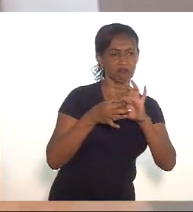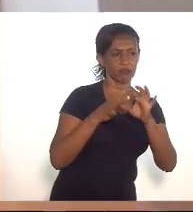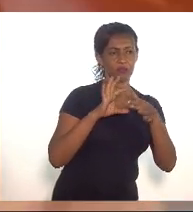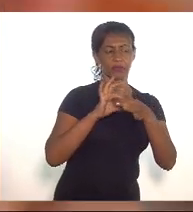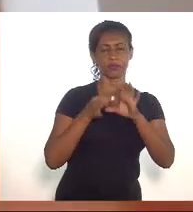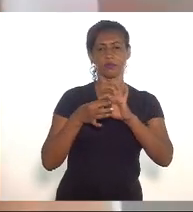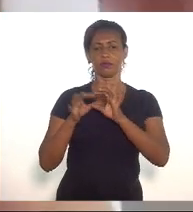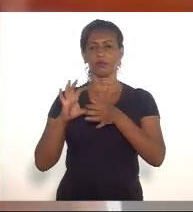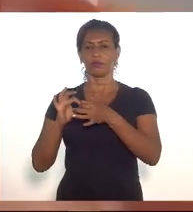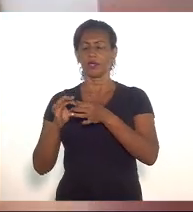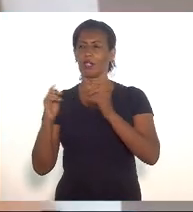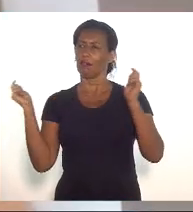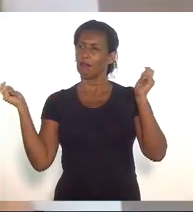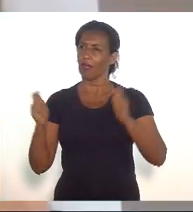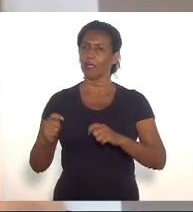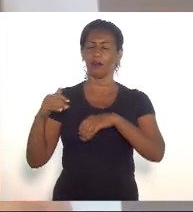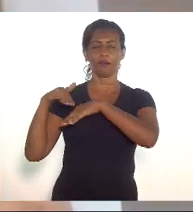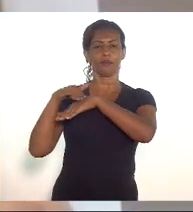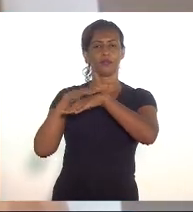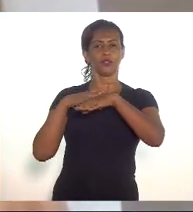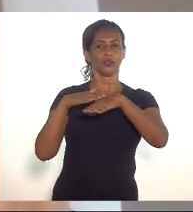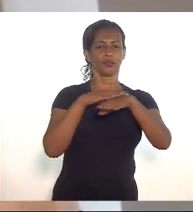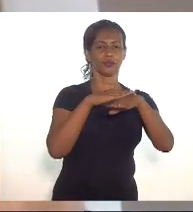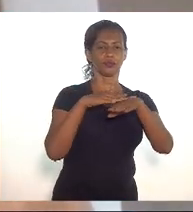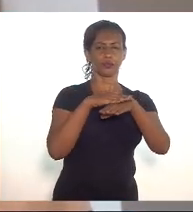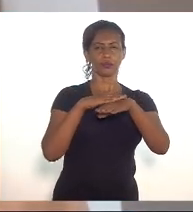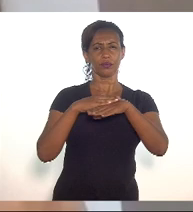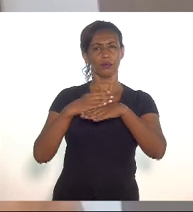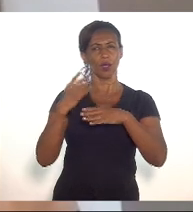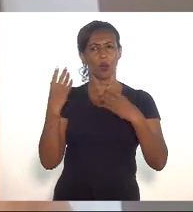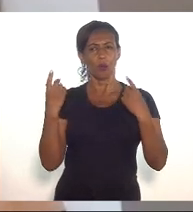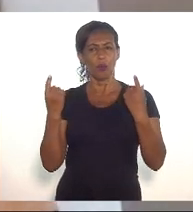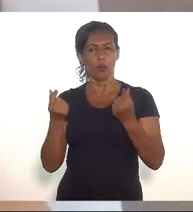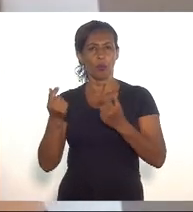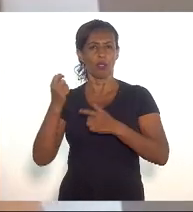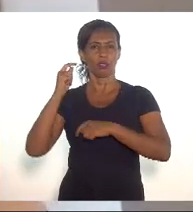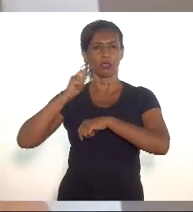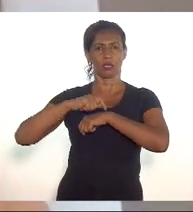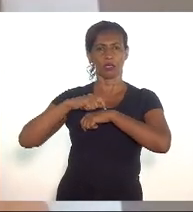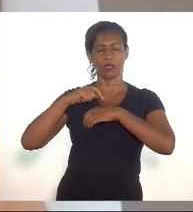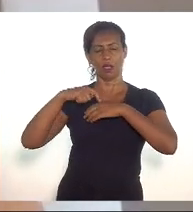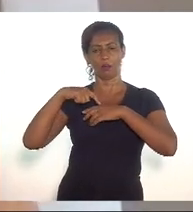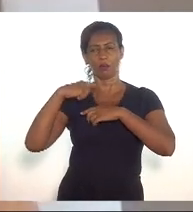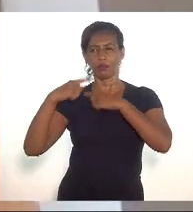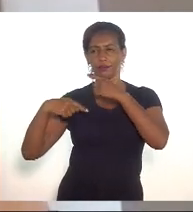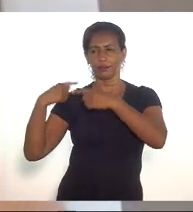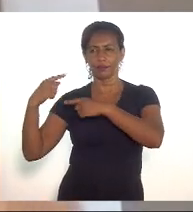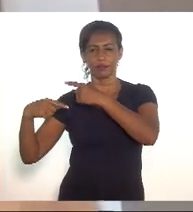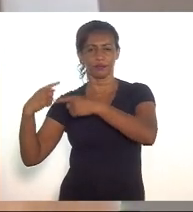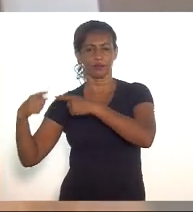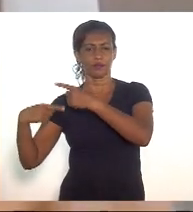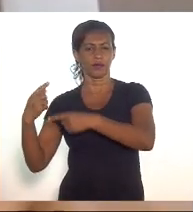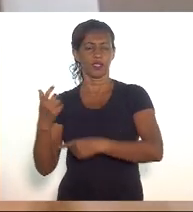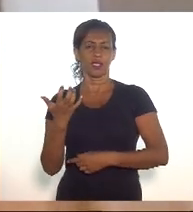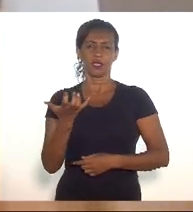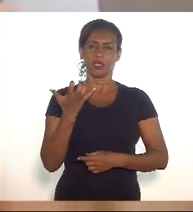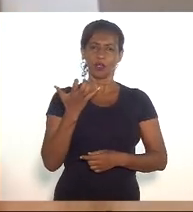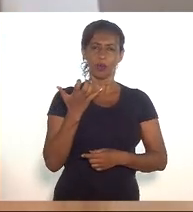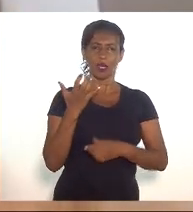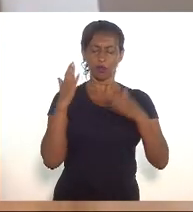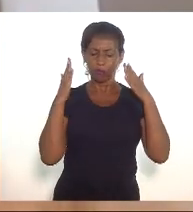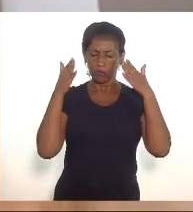que dariam para a gente conversar por muito tempo. Eu pretendo, ao longo desse tempo me